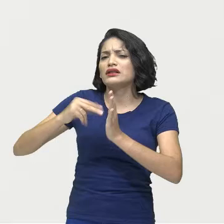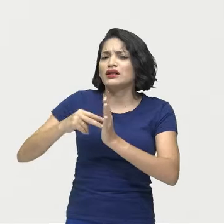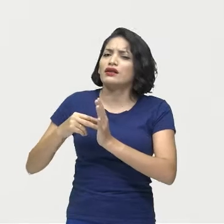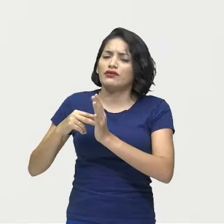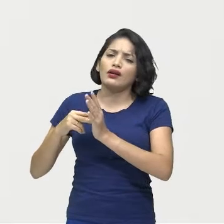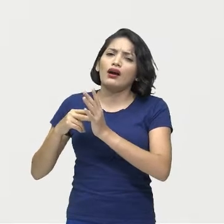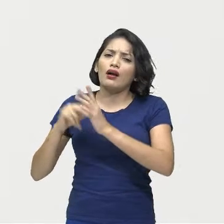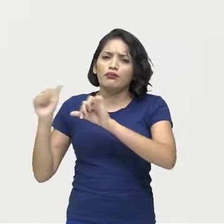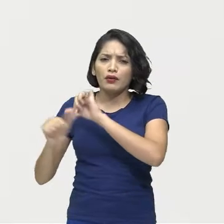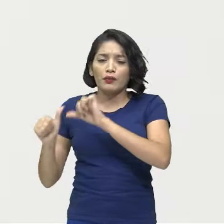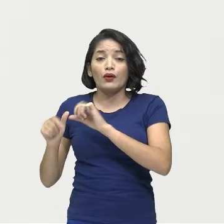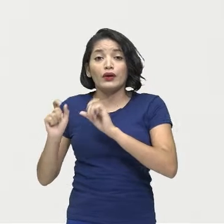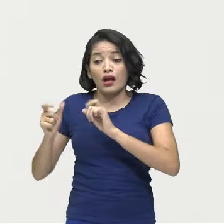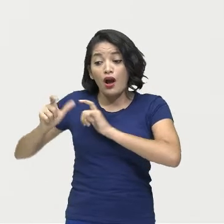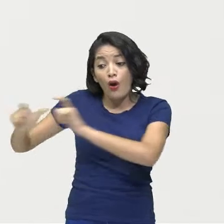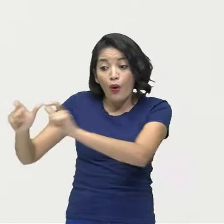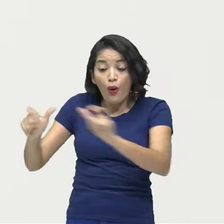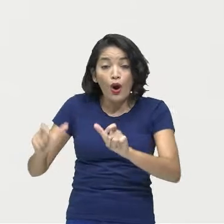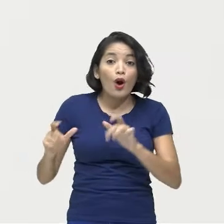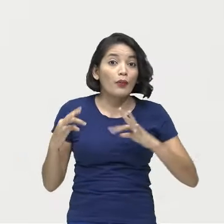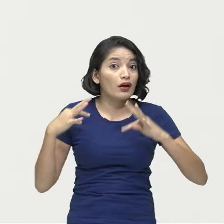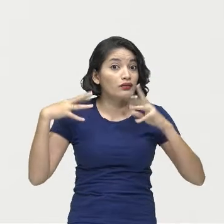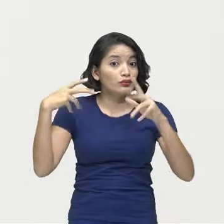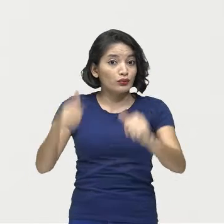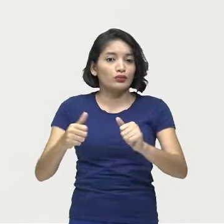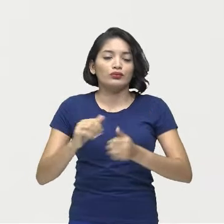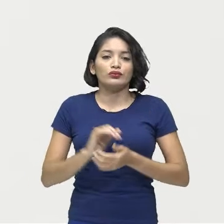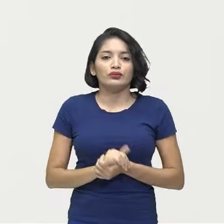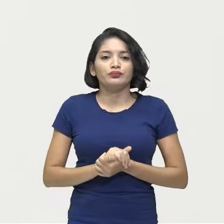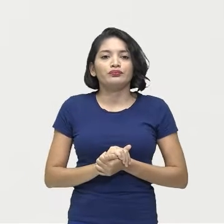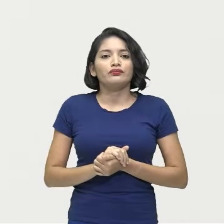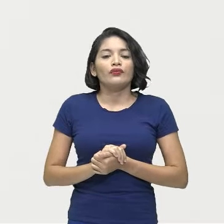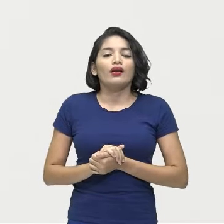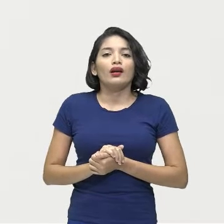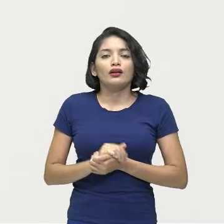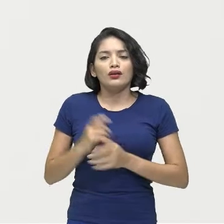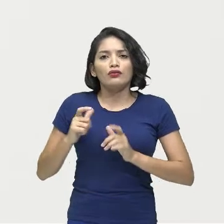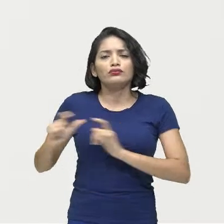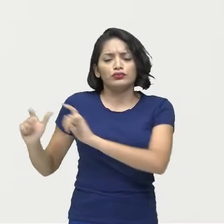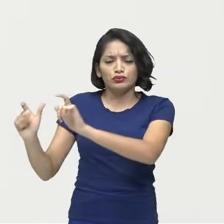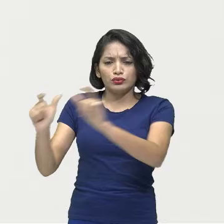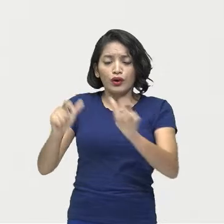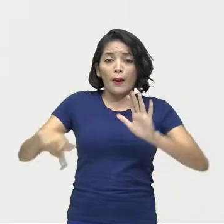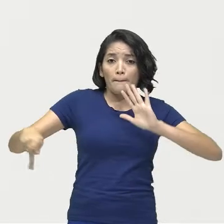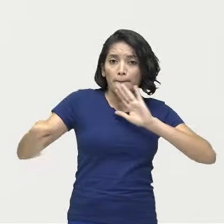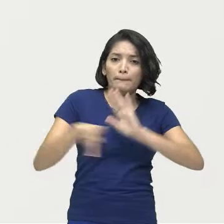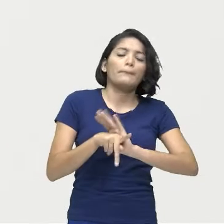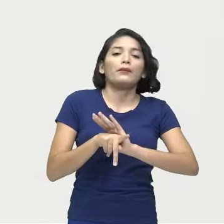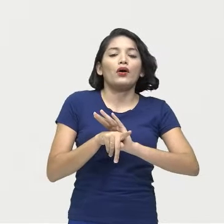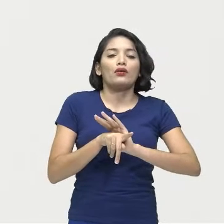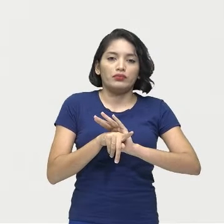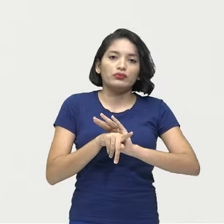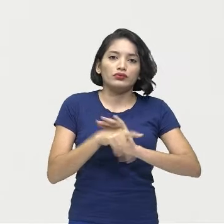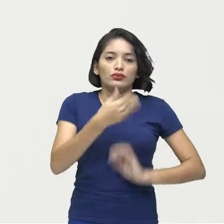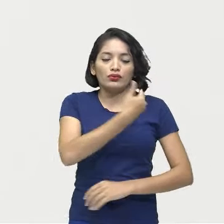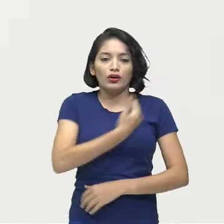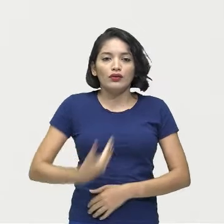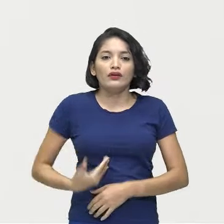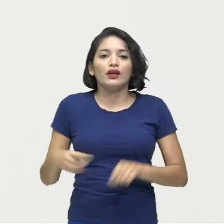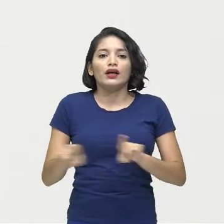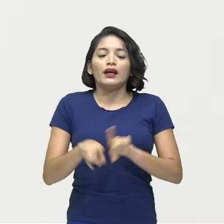agrária? Terra para todos. As terras tornaram-se propriedades do Estado. E a assinatura